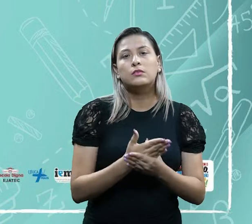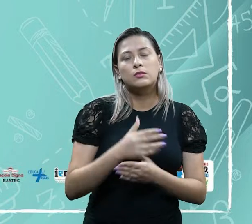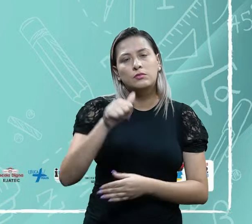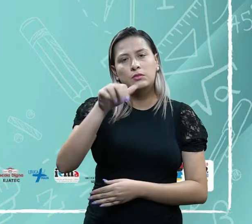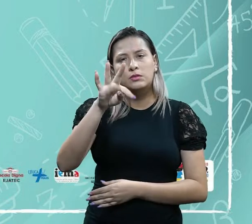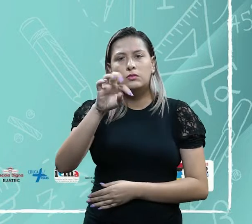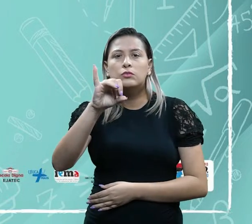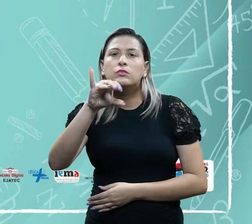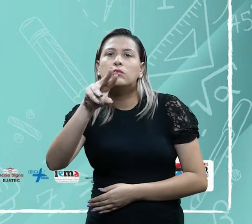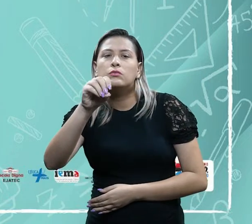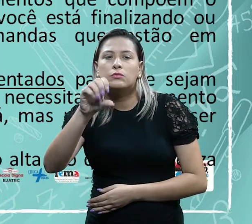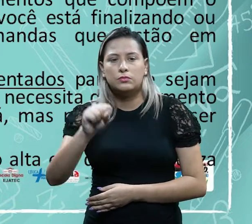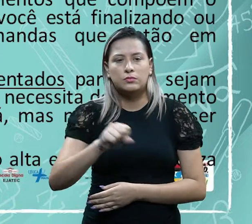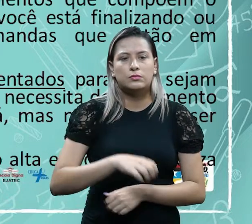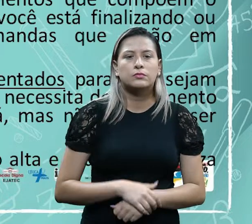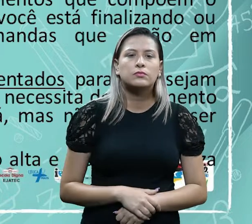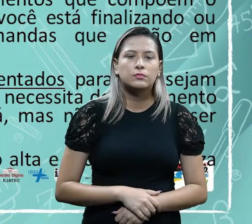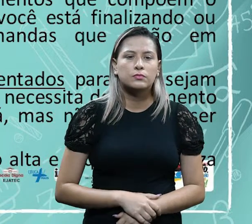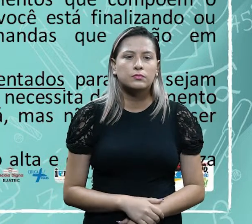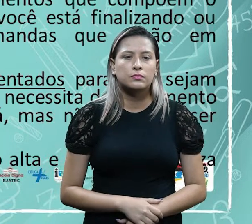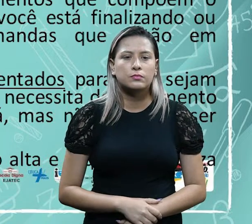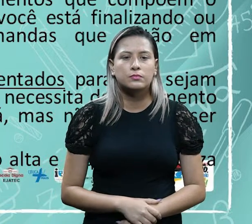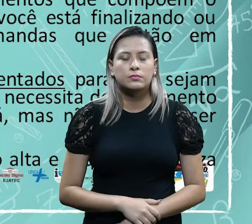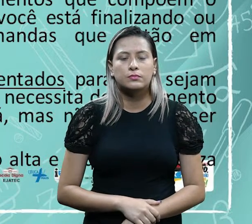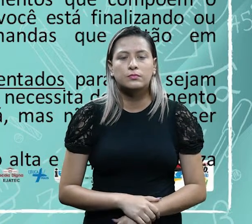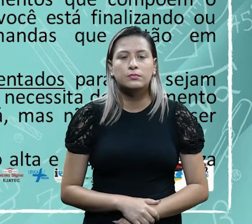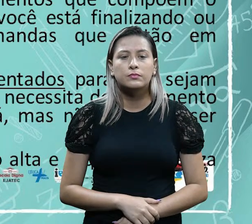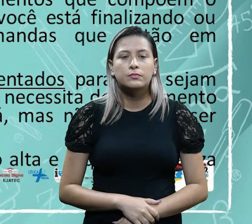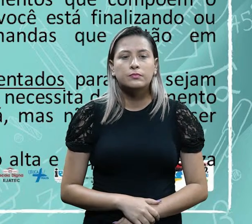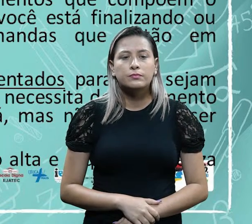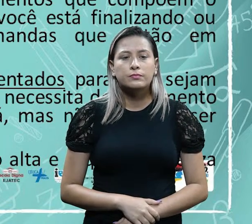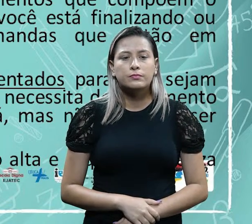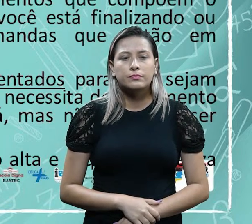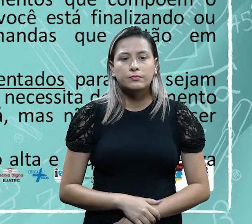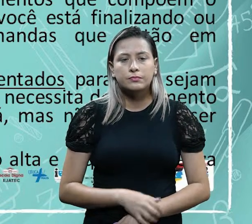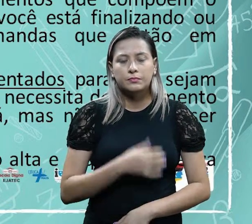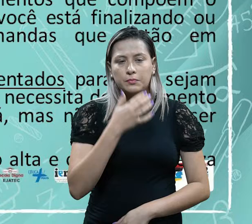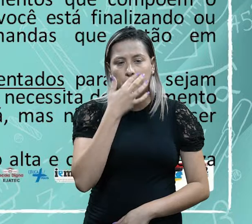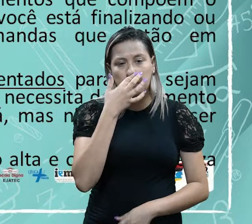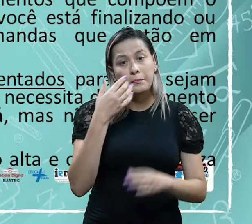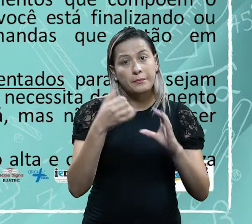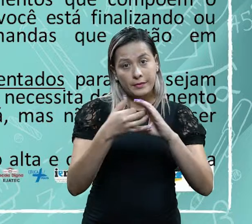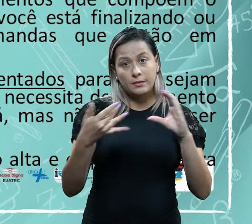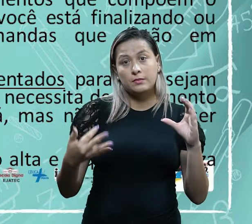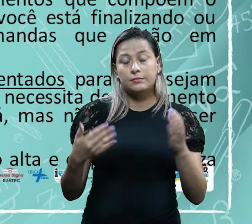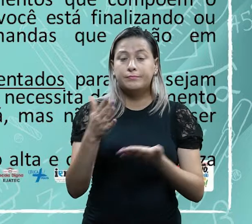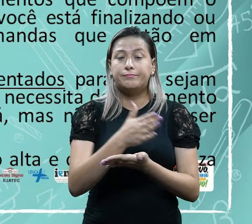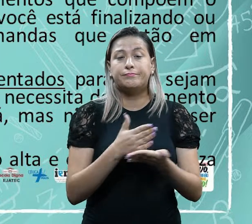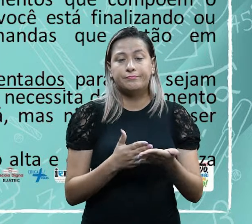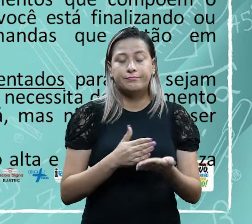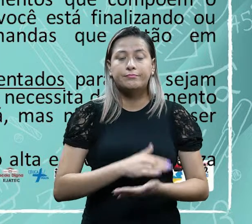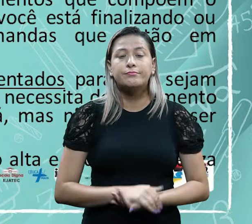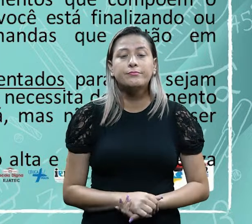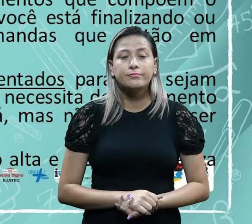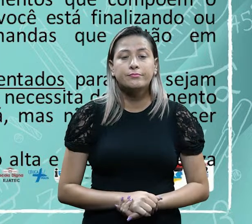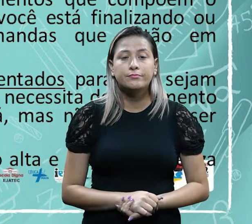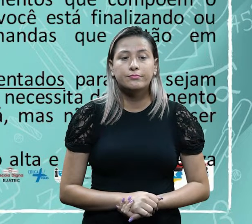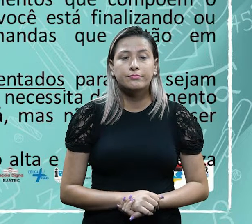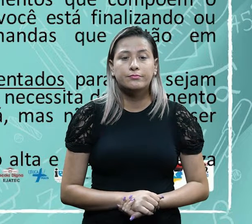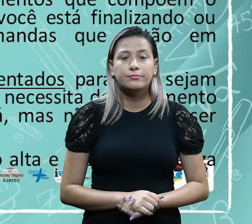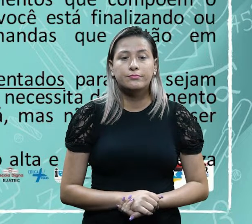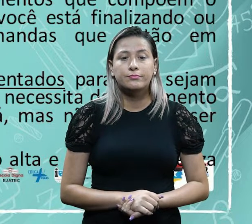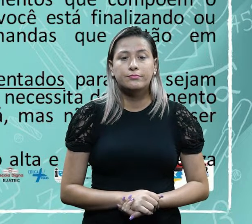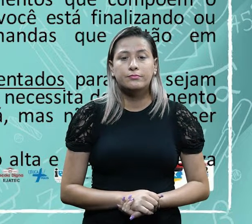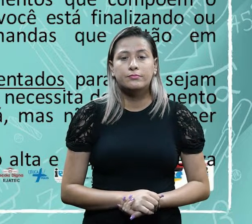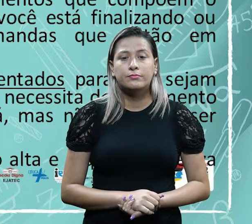arquivos ativos, arquivos correntes. Bom, aqui a gente tem algumas características do arquivo corrente. O